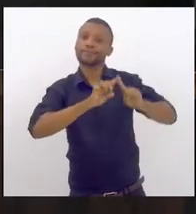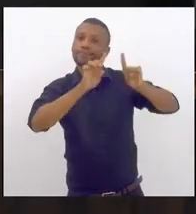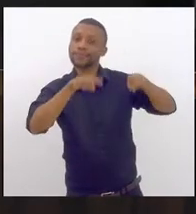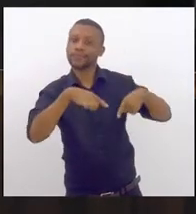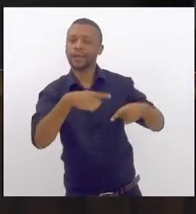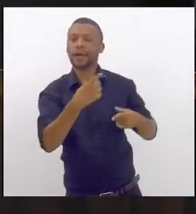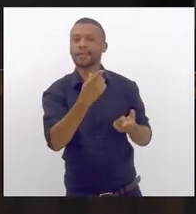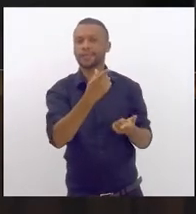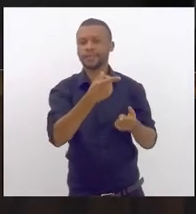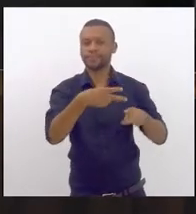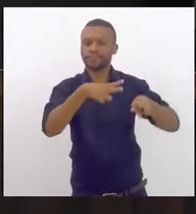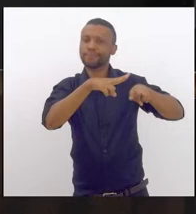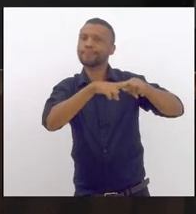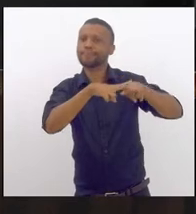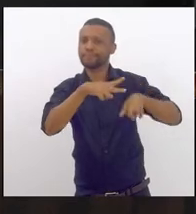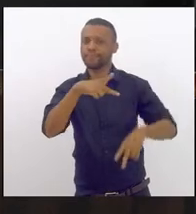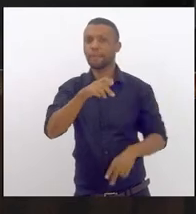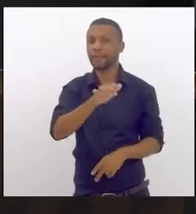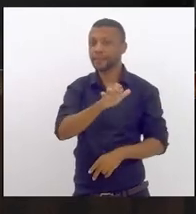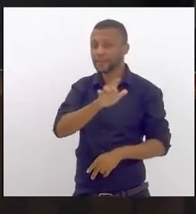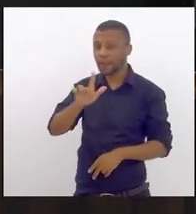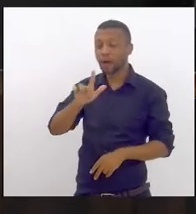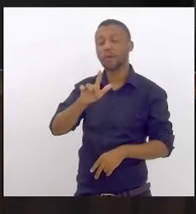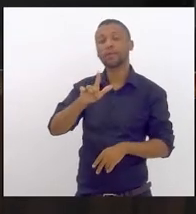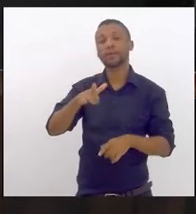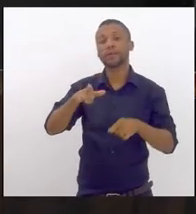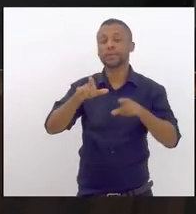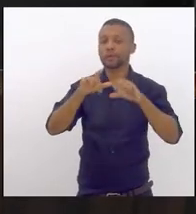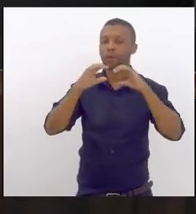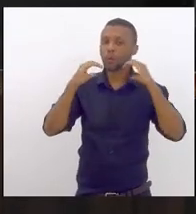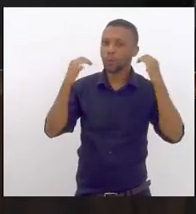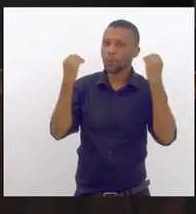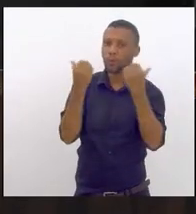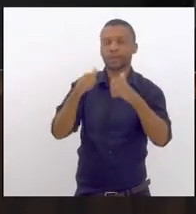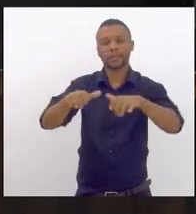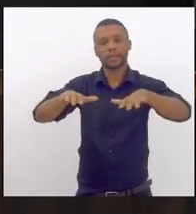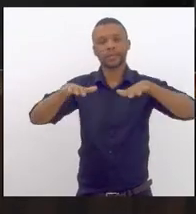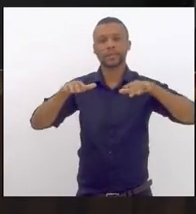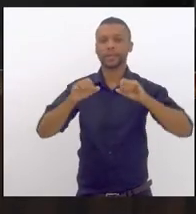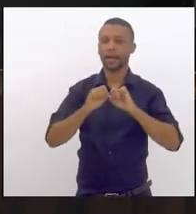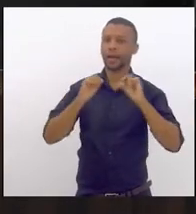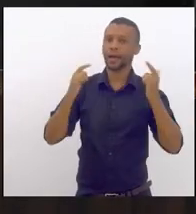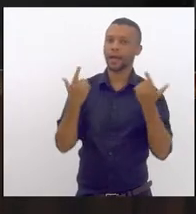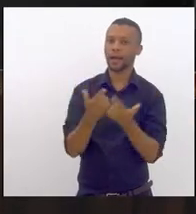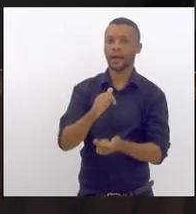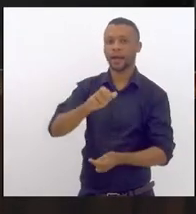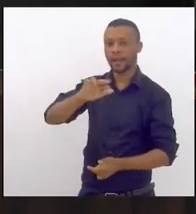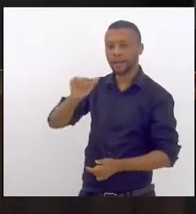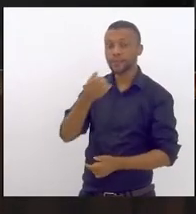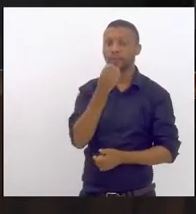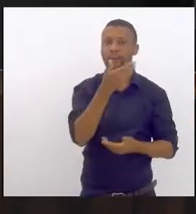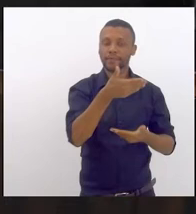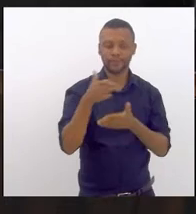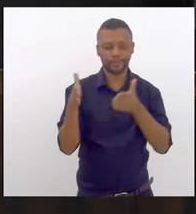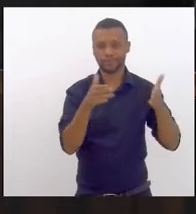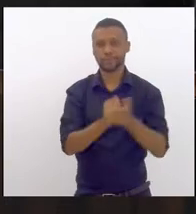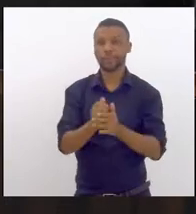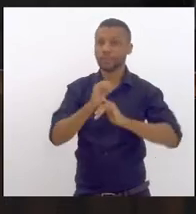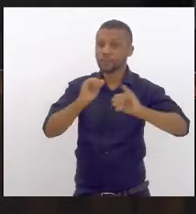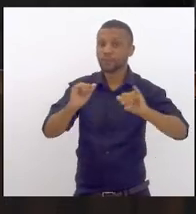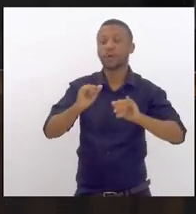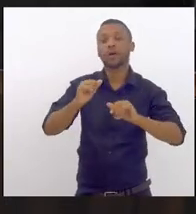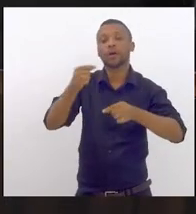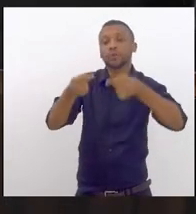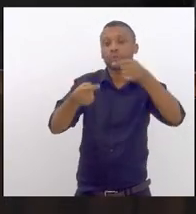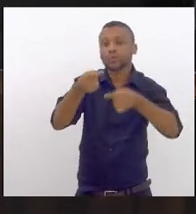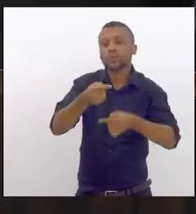aqui a tribuna da nossa casa. Sejam muito bem-vindos. Anuncio em regime de urgência e discussão